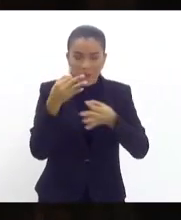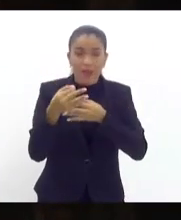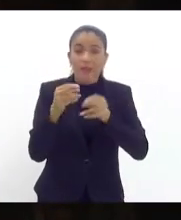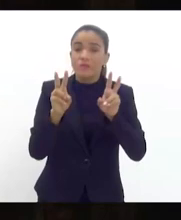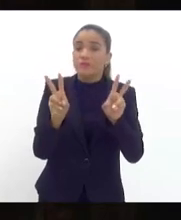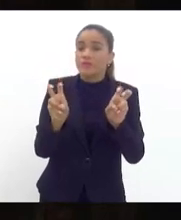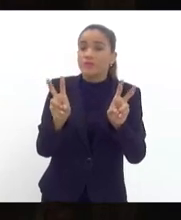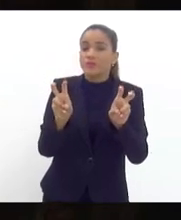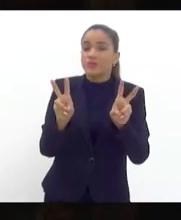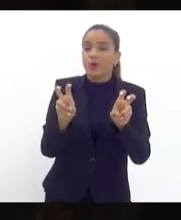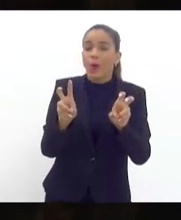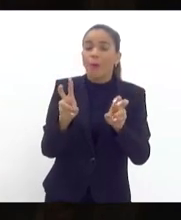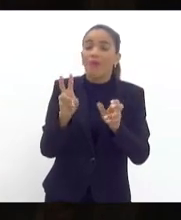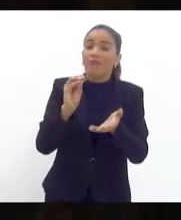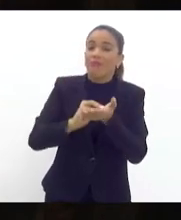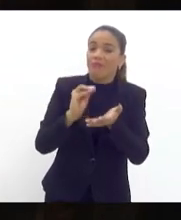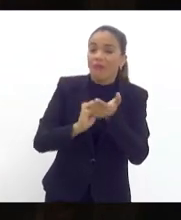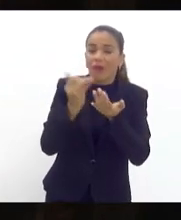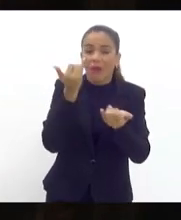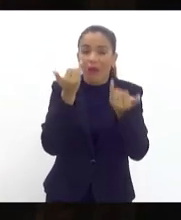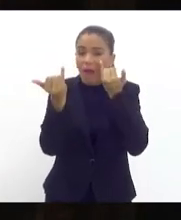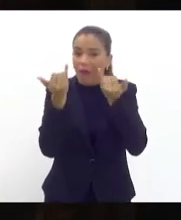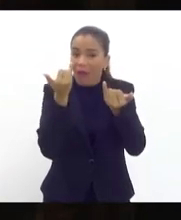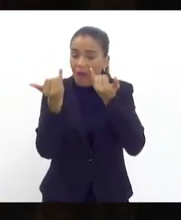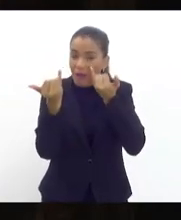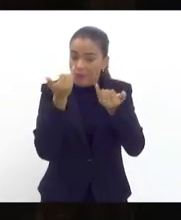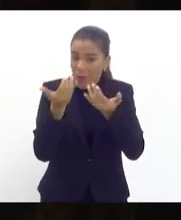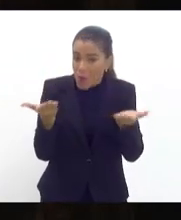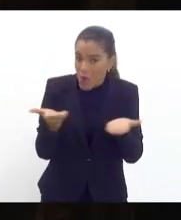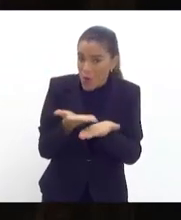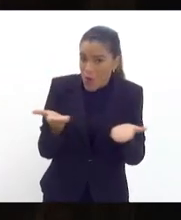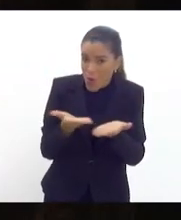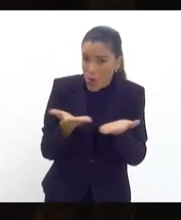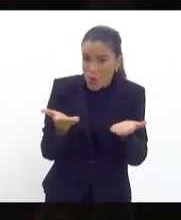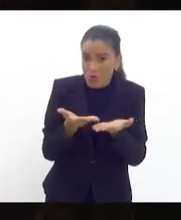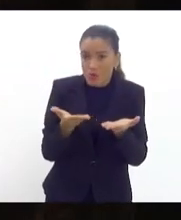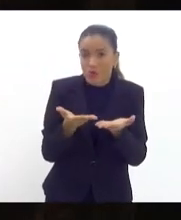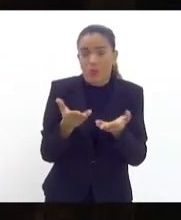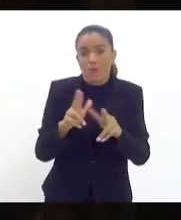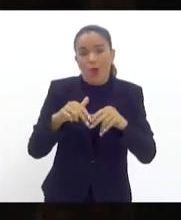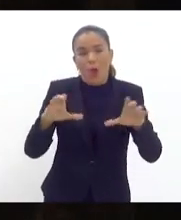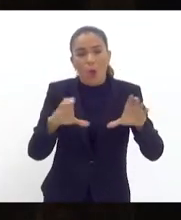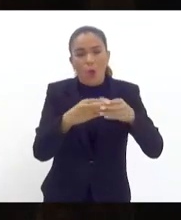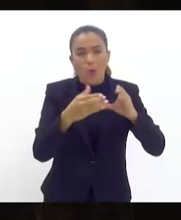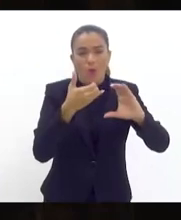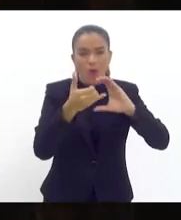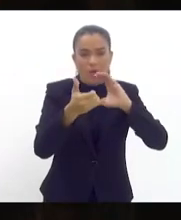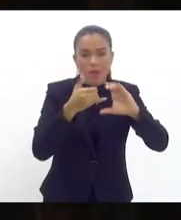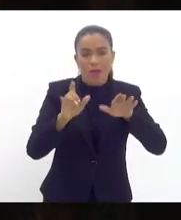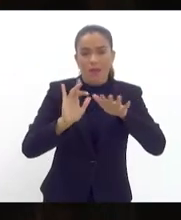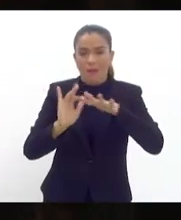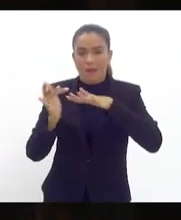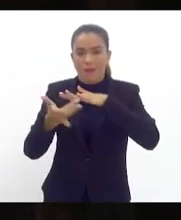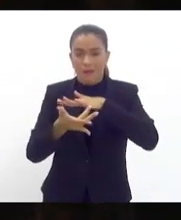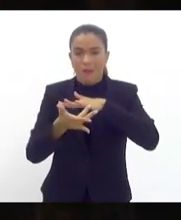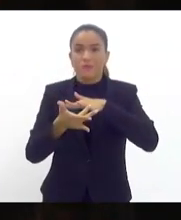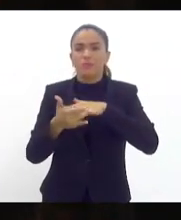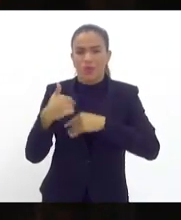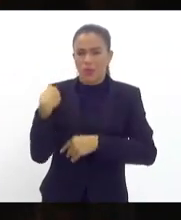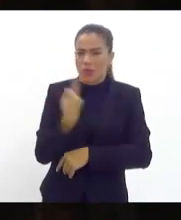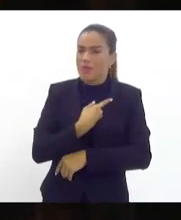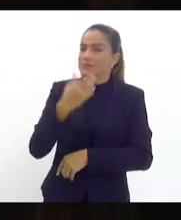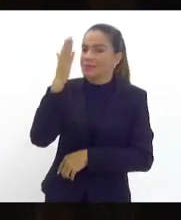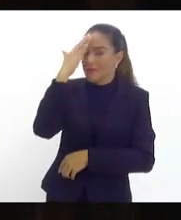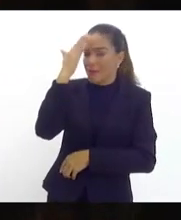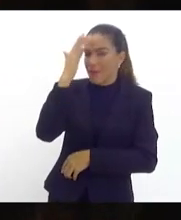da desinformação hoje através dos grupos de WhatsApp das redes sociais nós sabemos